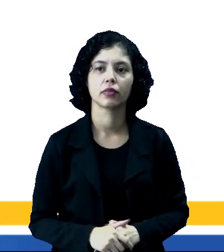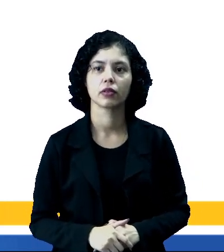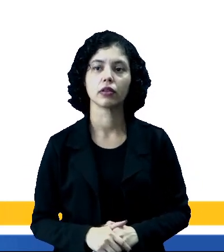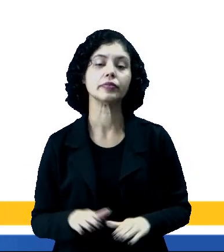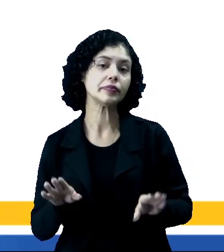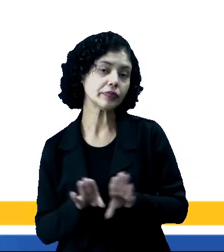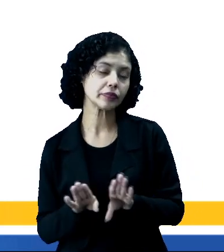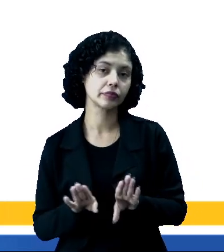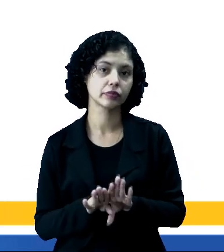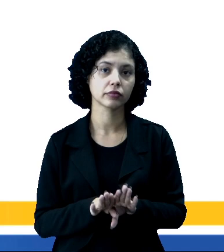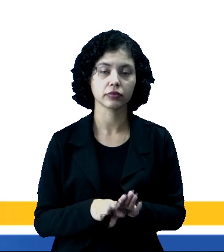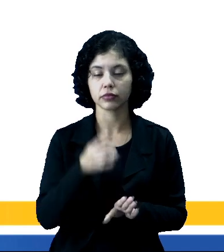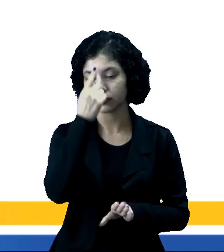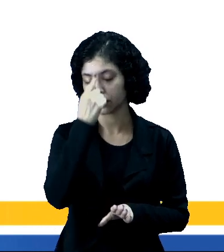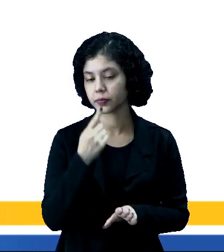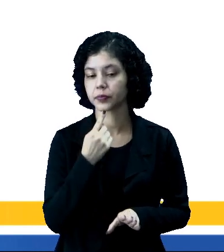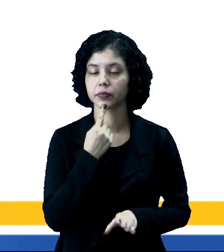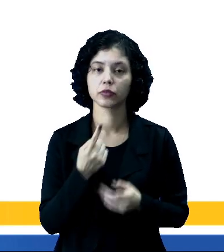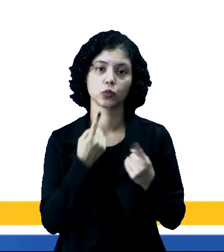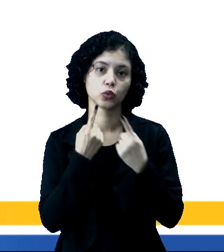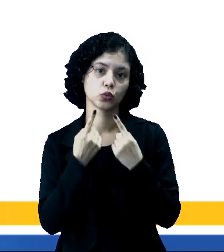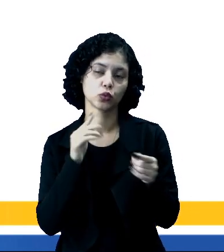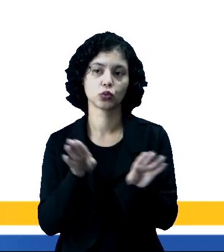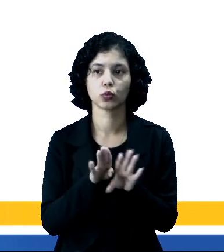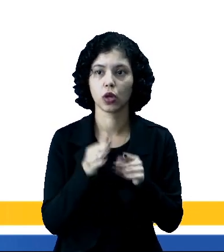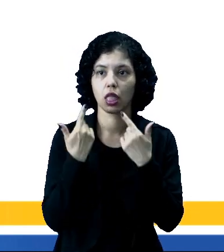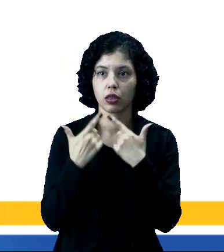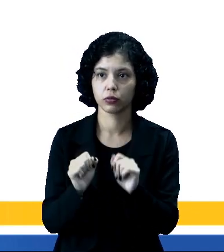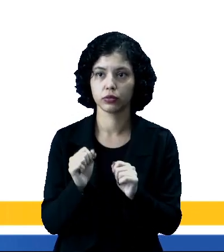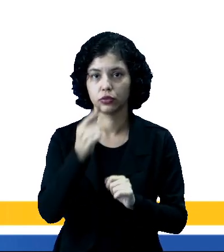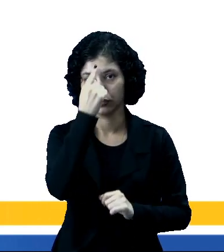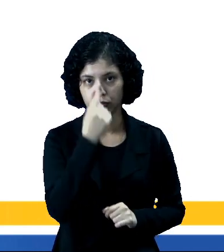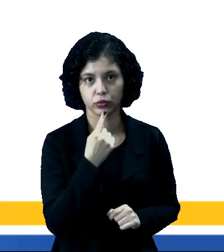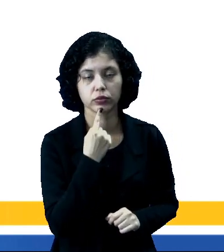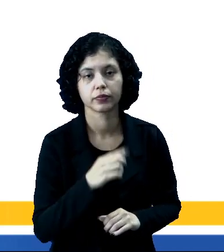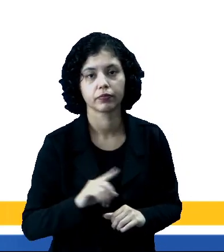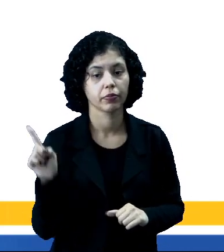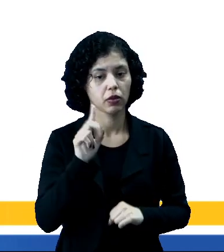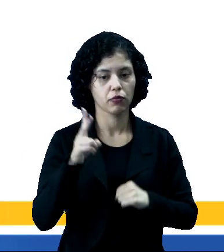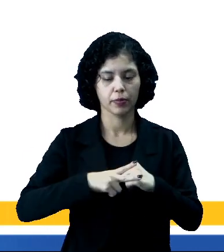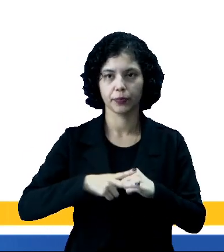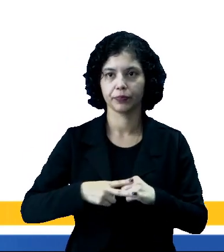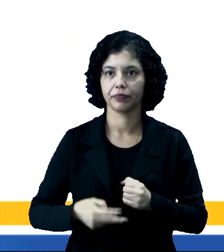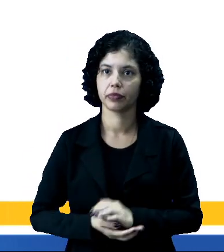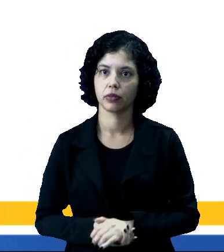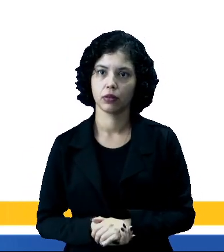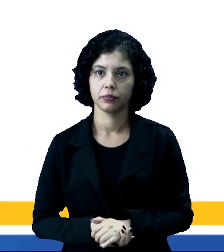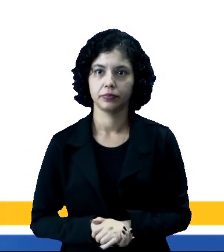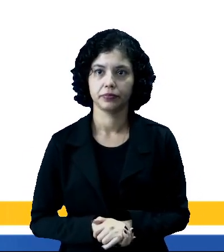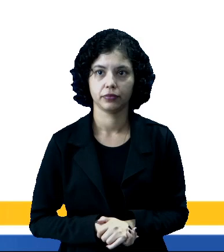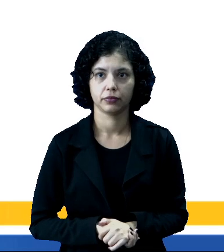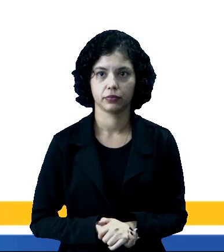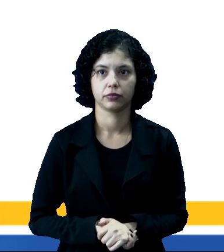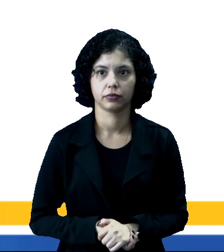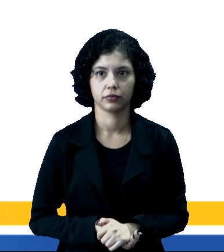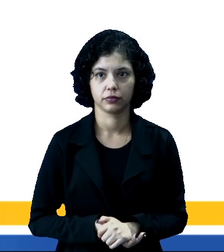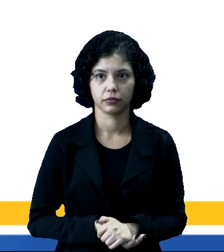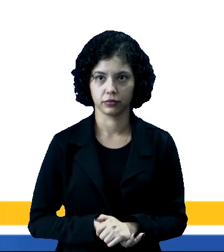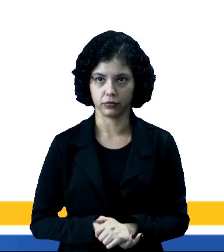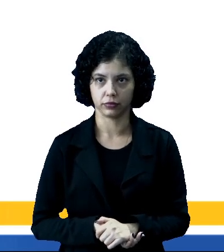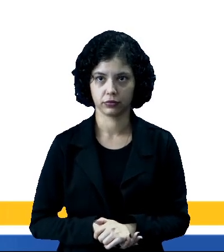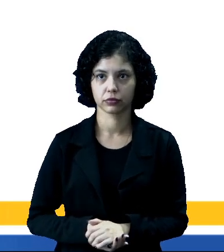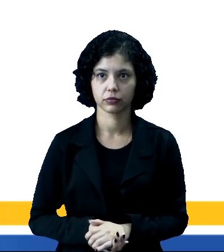é uma maneira de se comunicar, né? É uma linguagem não verbal, tá? Assim, hijo, buena